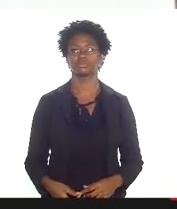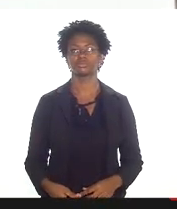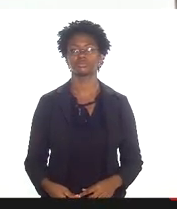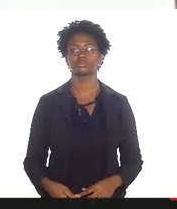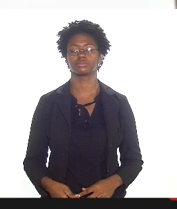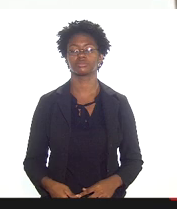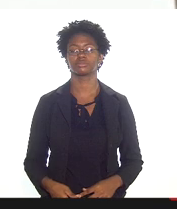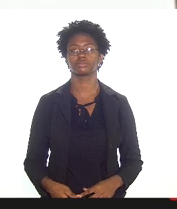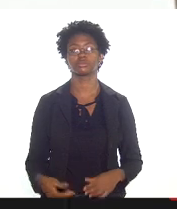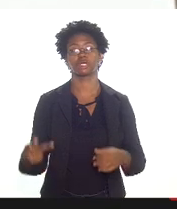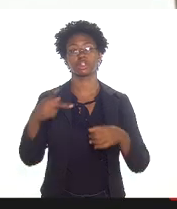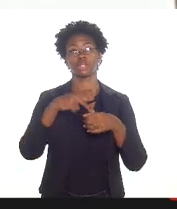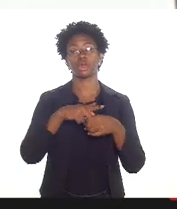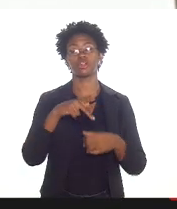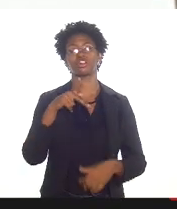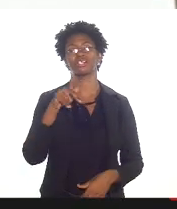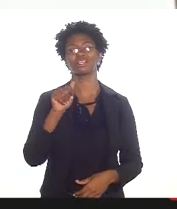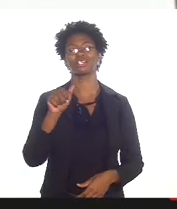de Petróleo e Gás,